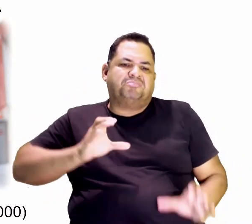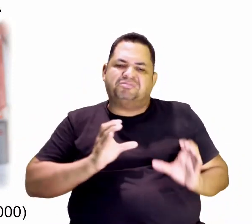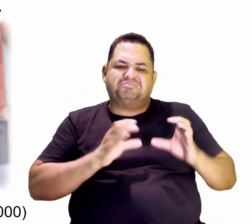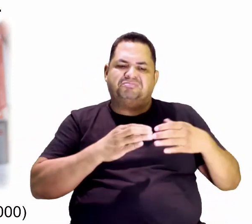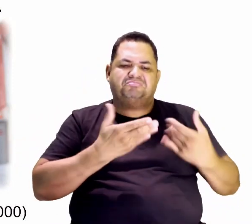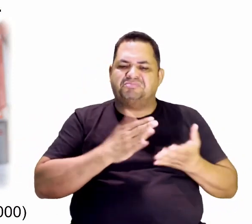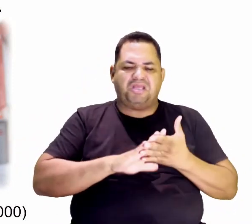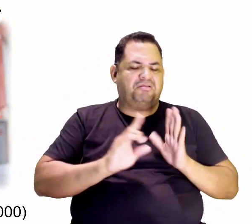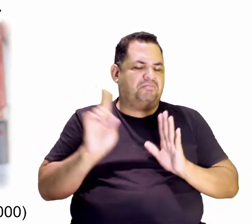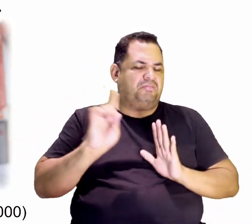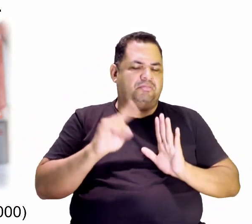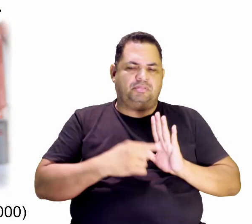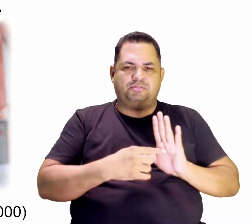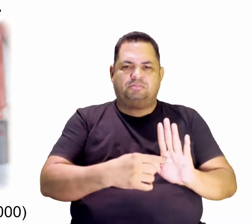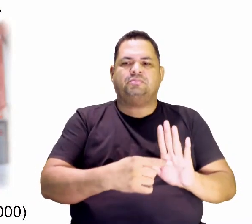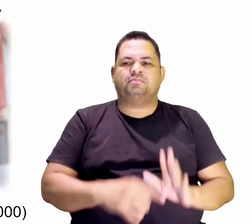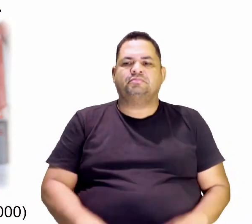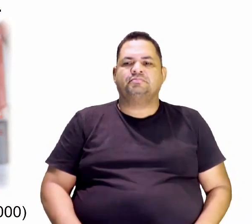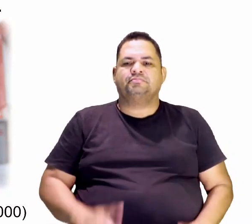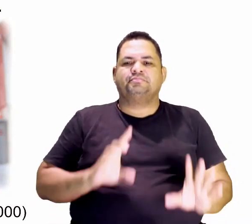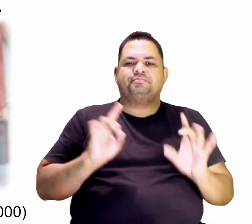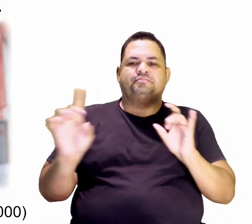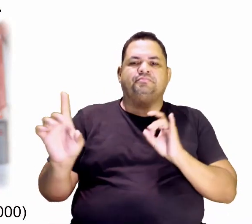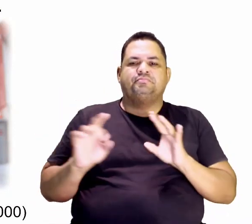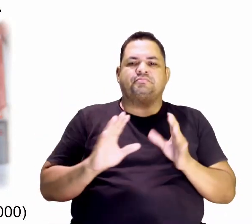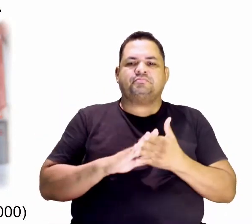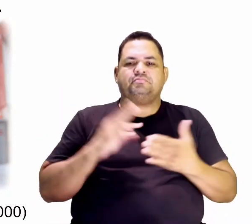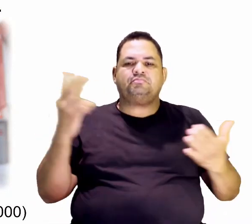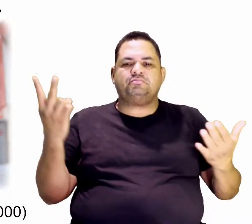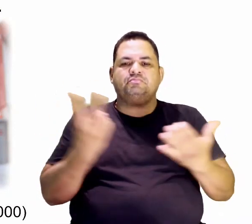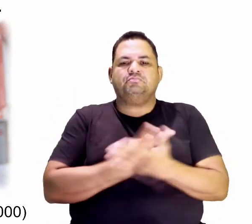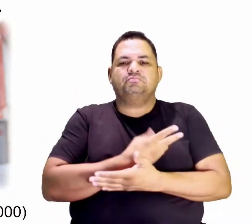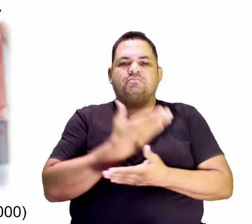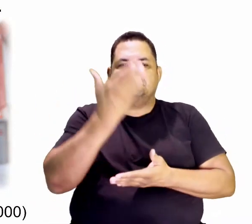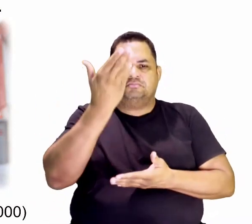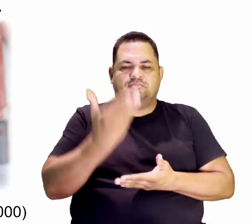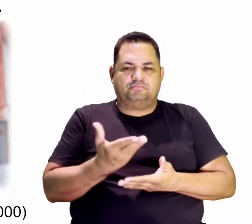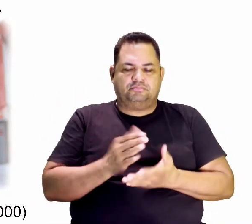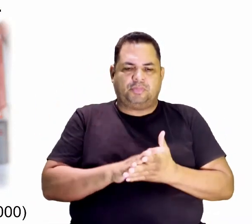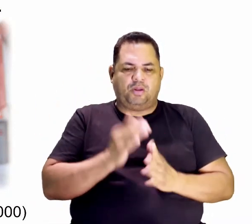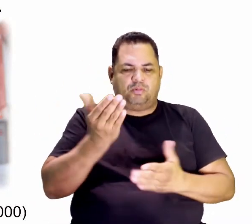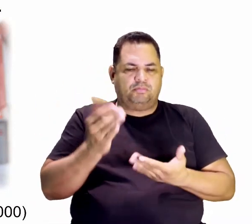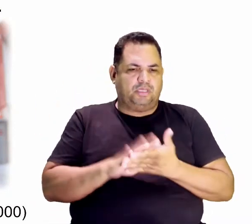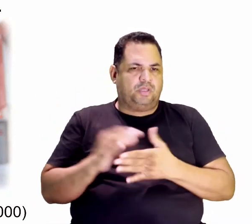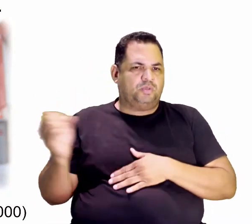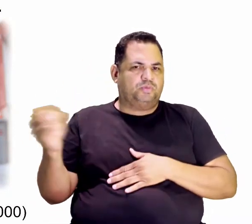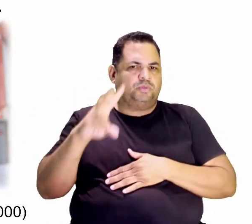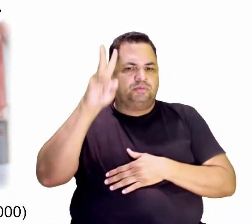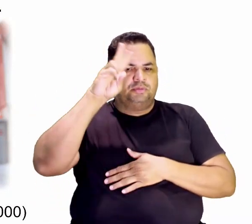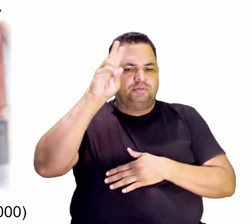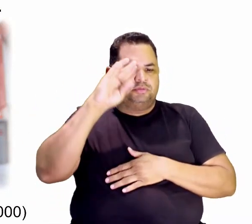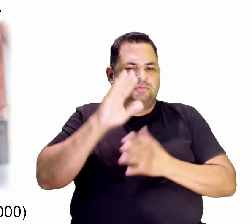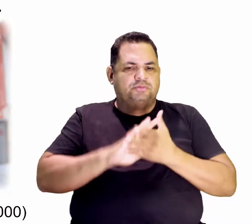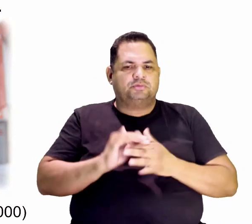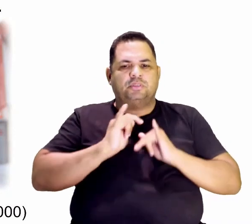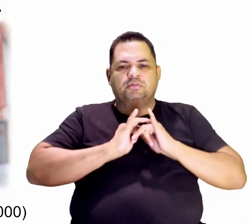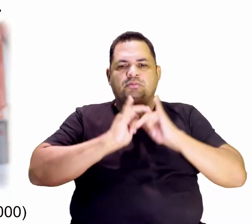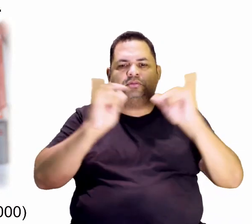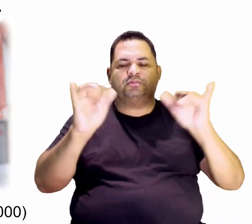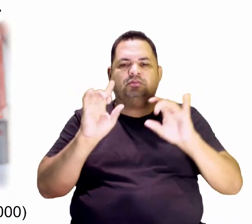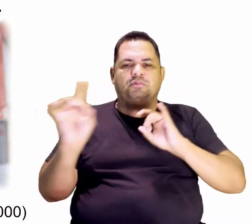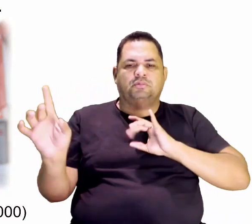apresento. E aí, para cada situação, um papel, né? Uma página, uma nova história sendo contada. E para